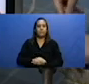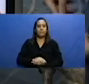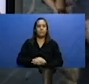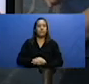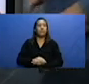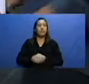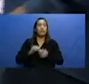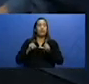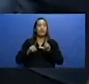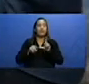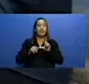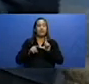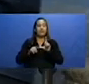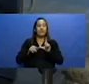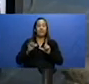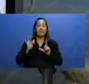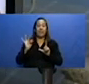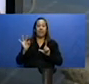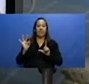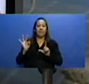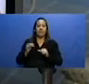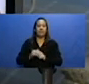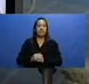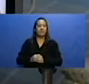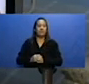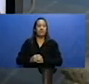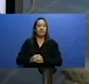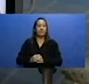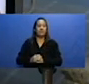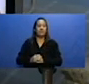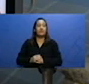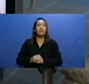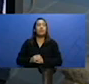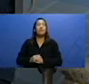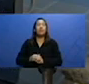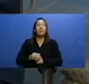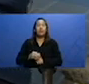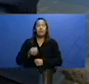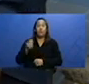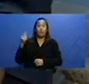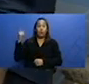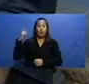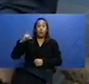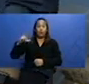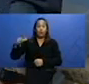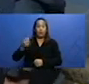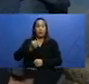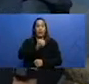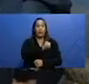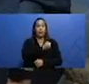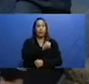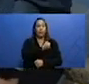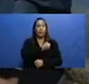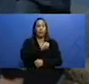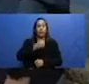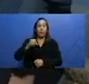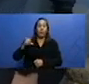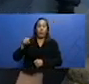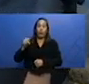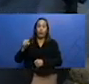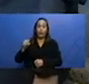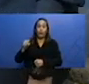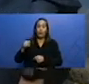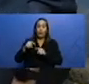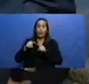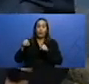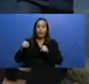Olha a letra F. Sair o número 8 na face de um dado convencional. Por